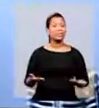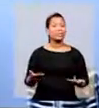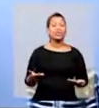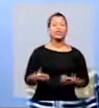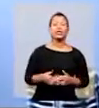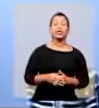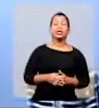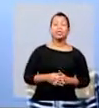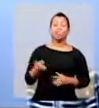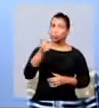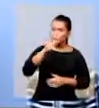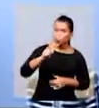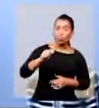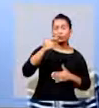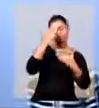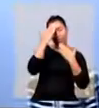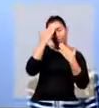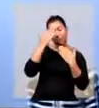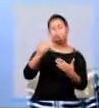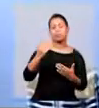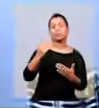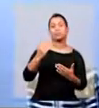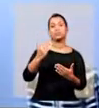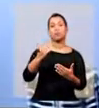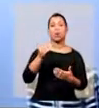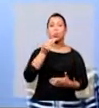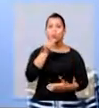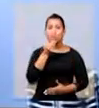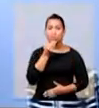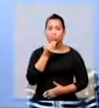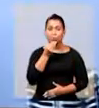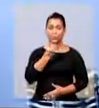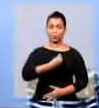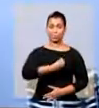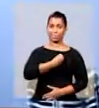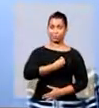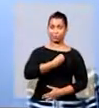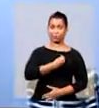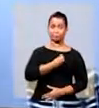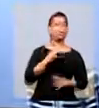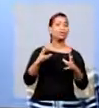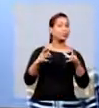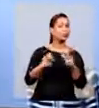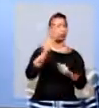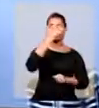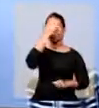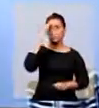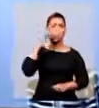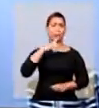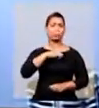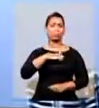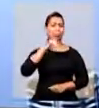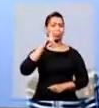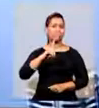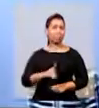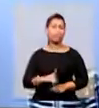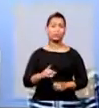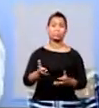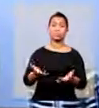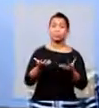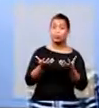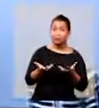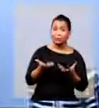oportunidade, né? E que as pessoas que têm algum tipo de deficiência, que queiram, né, ou fazer atividade esportiva ou através